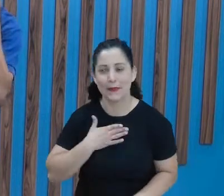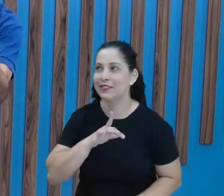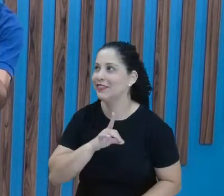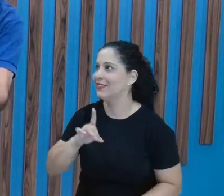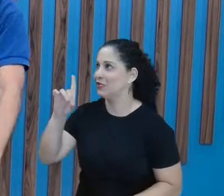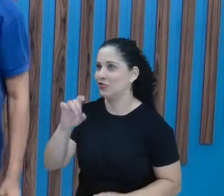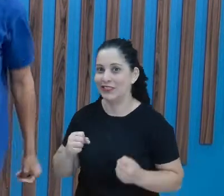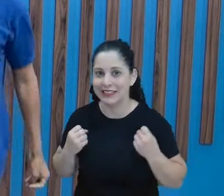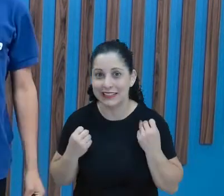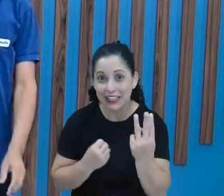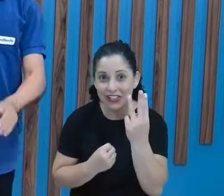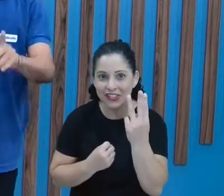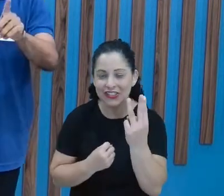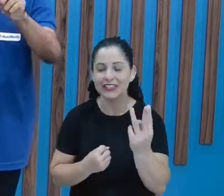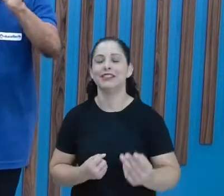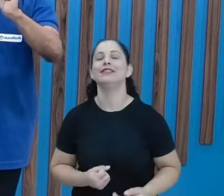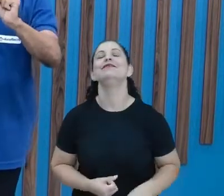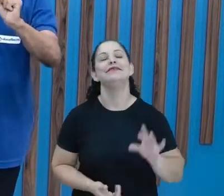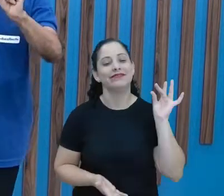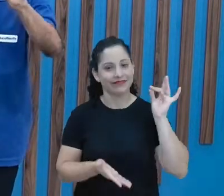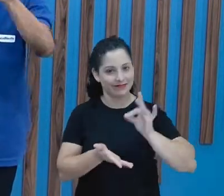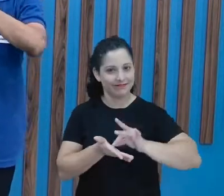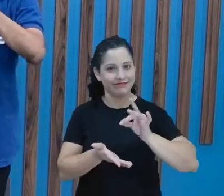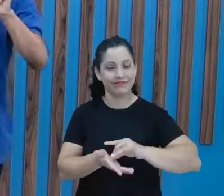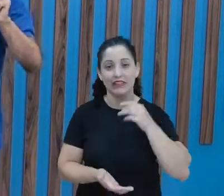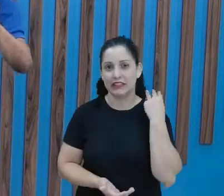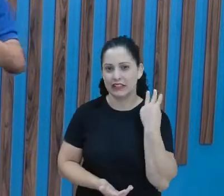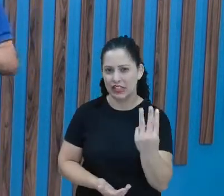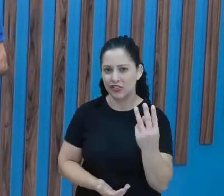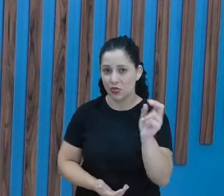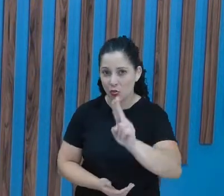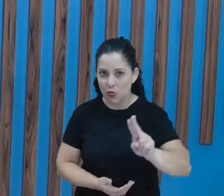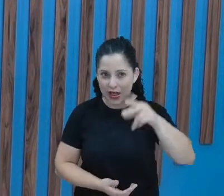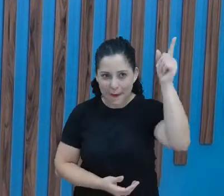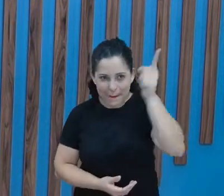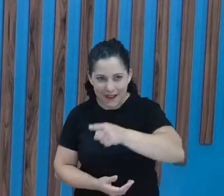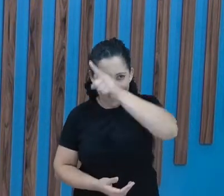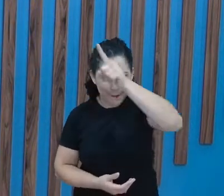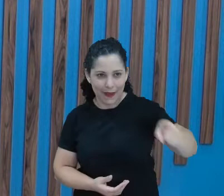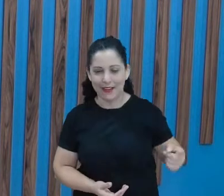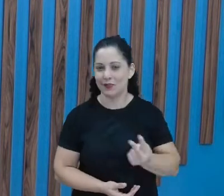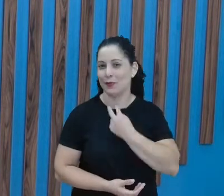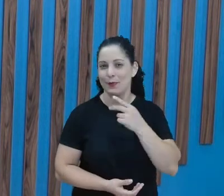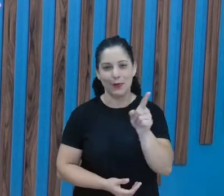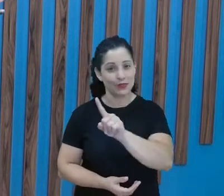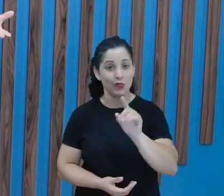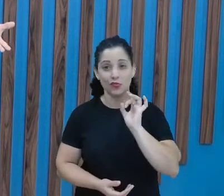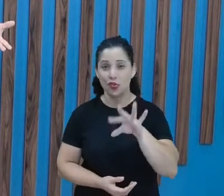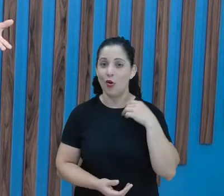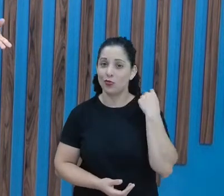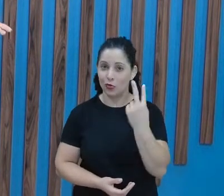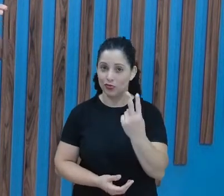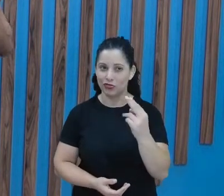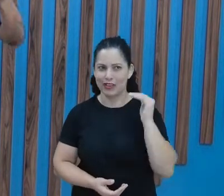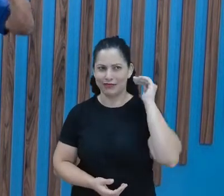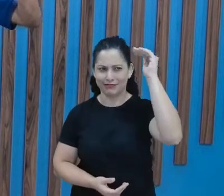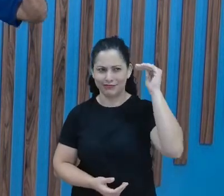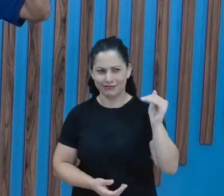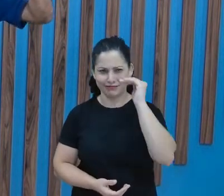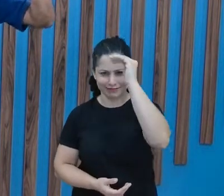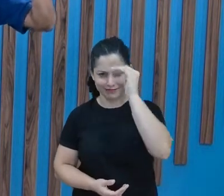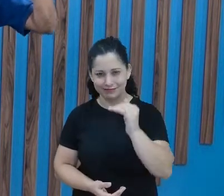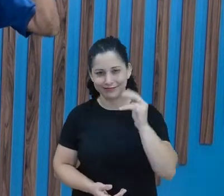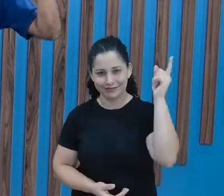frações! É, e lembrando que três frações você não vai usar um método borboleta, porque borboleta é para dois. A não ser que você queira usar